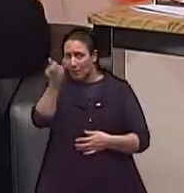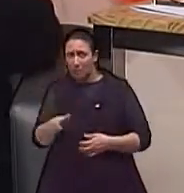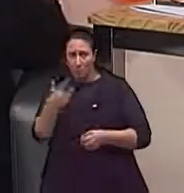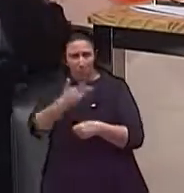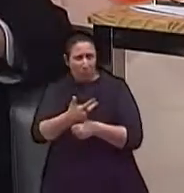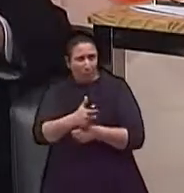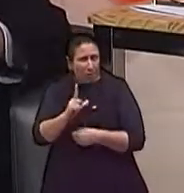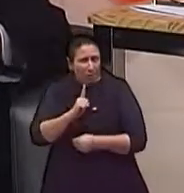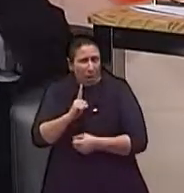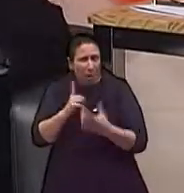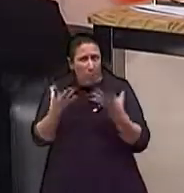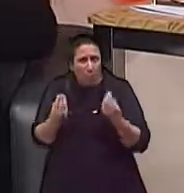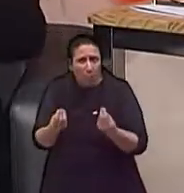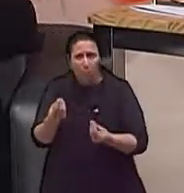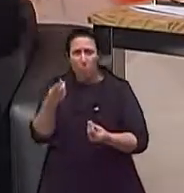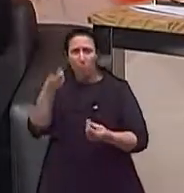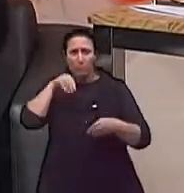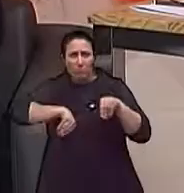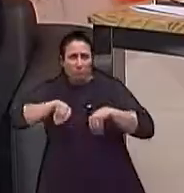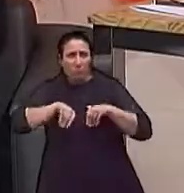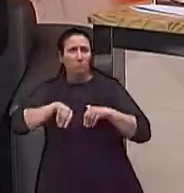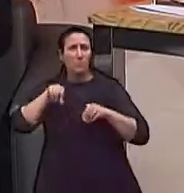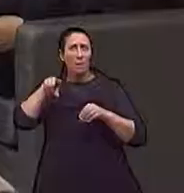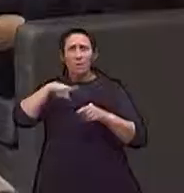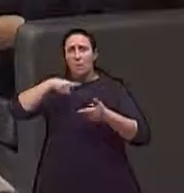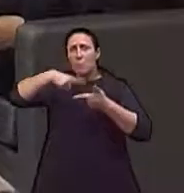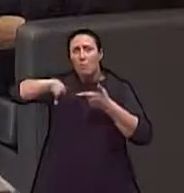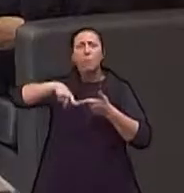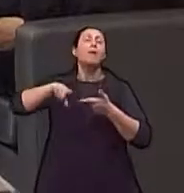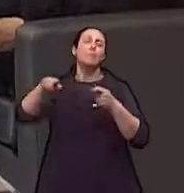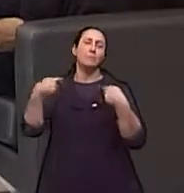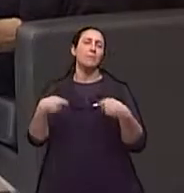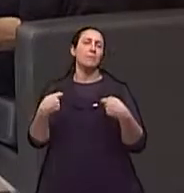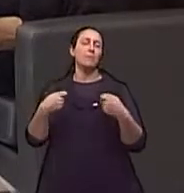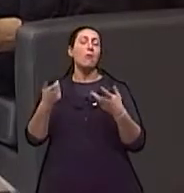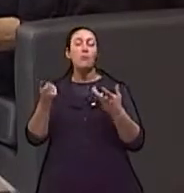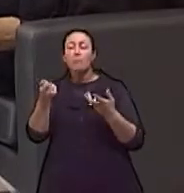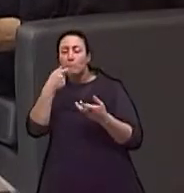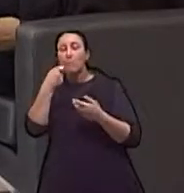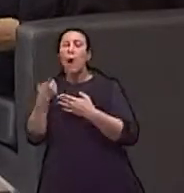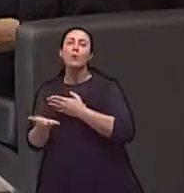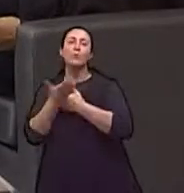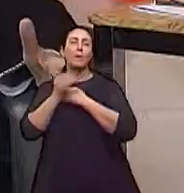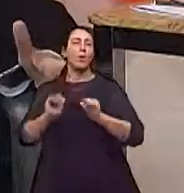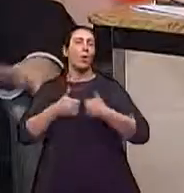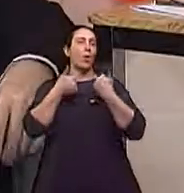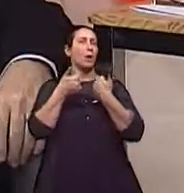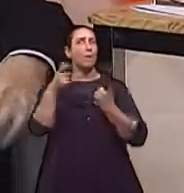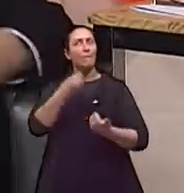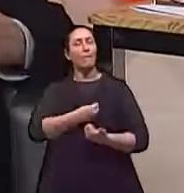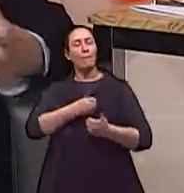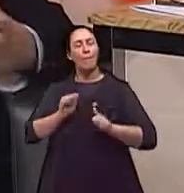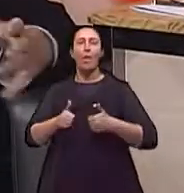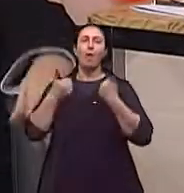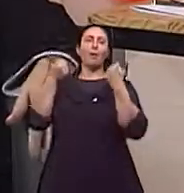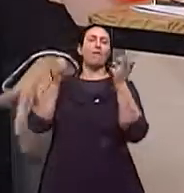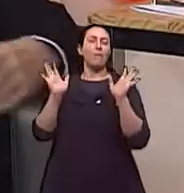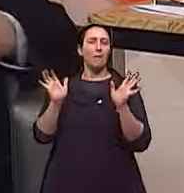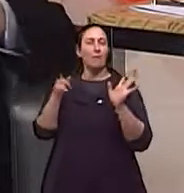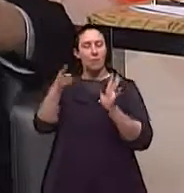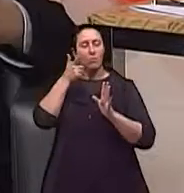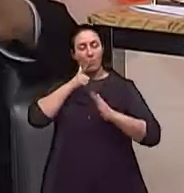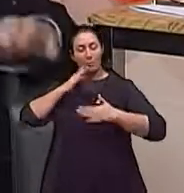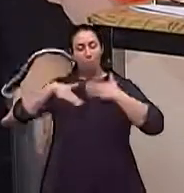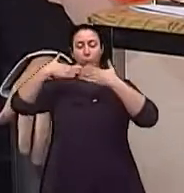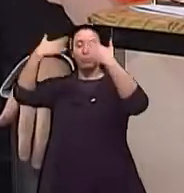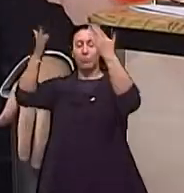depressão bem tratado com antidepressivo bem escolhido ele melhora uhum per ele vive melhor ele vai evoluir